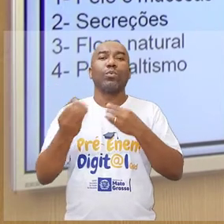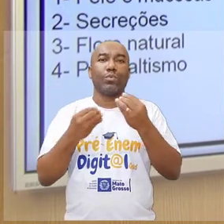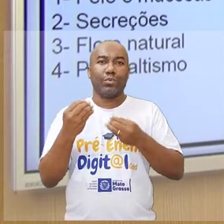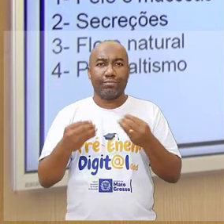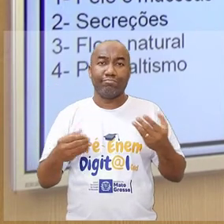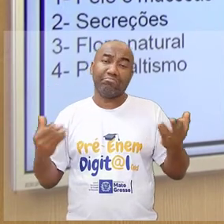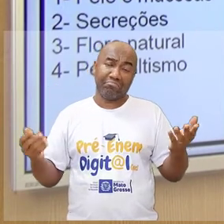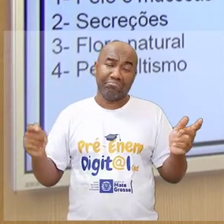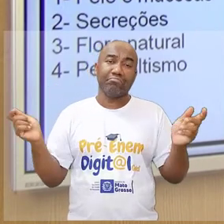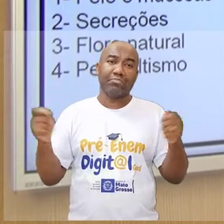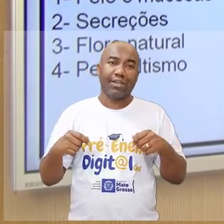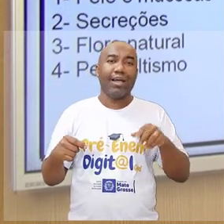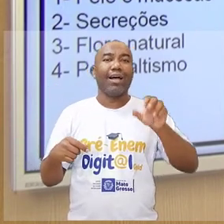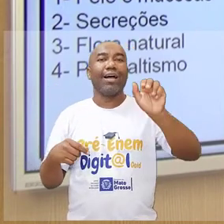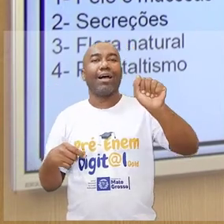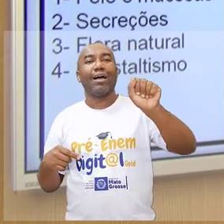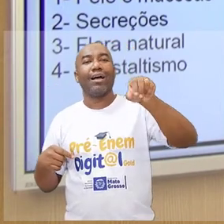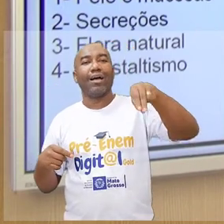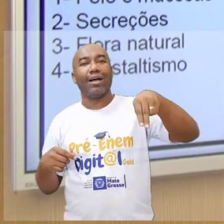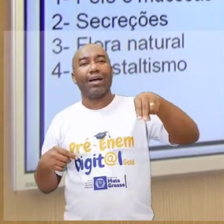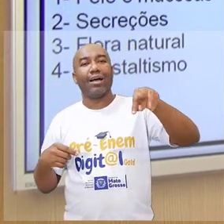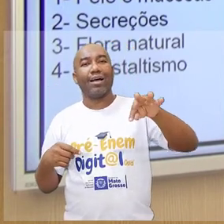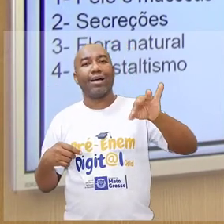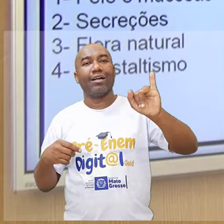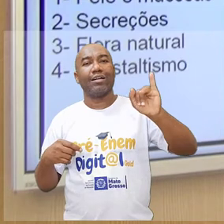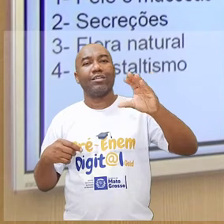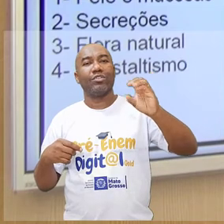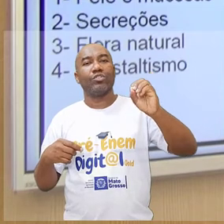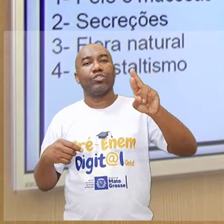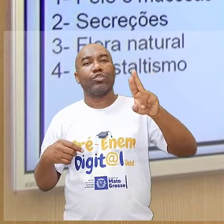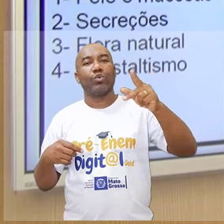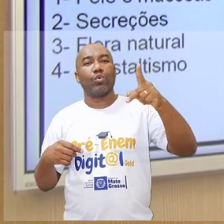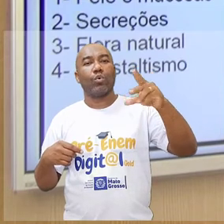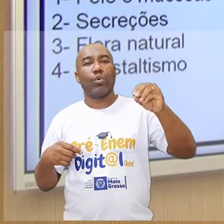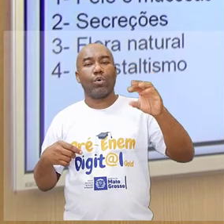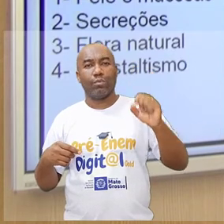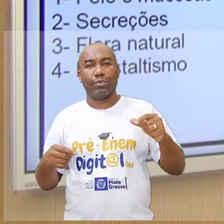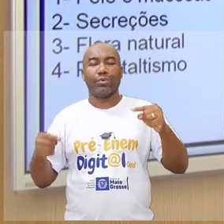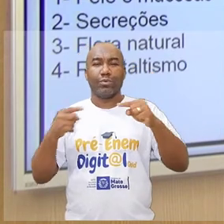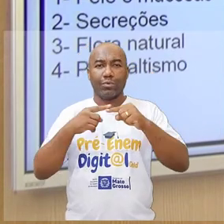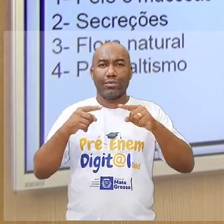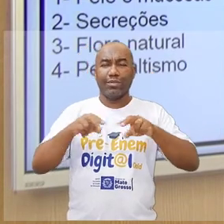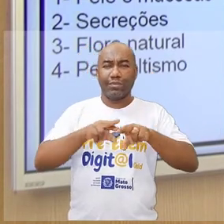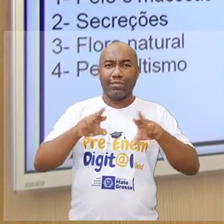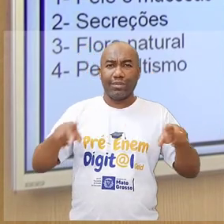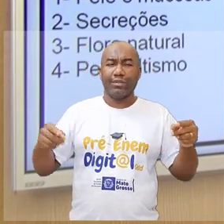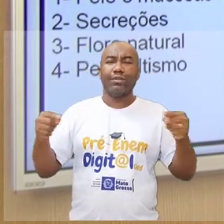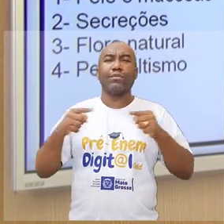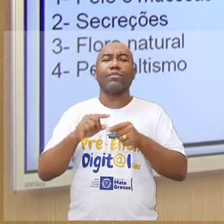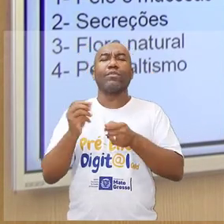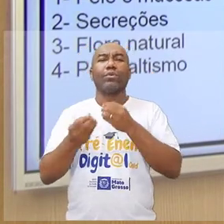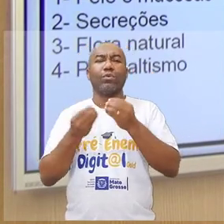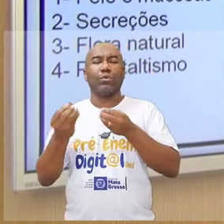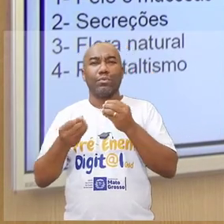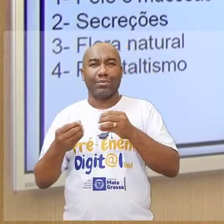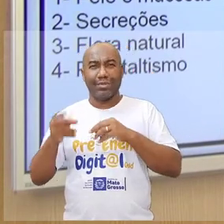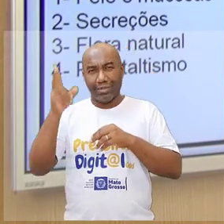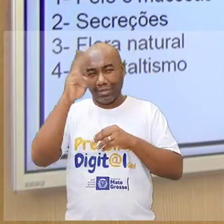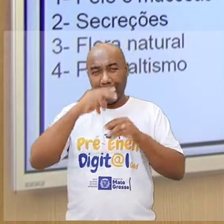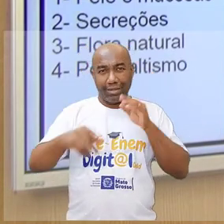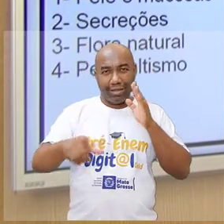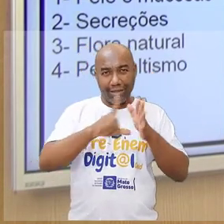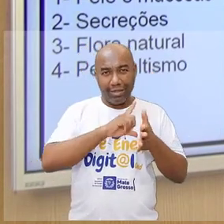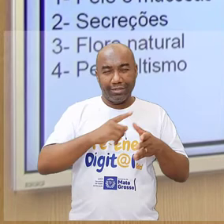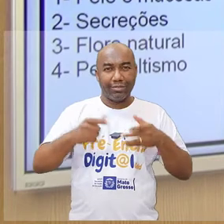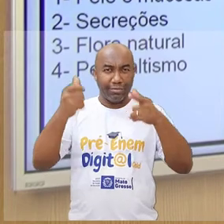produzir anticorpos contra os agentes invasores. Esses anticorpos, é que eu disse a vocês aquela hora, que